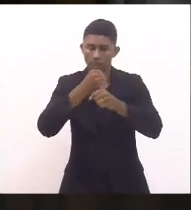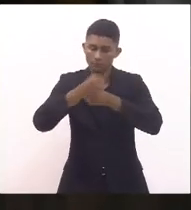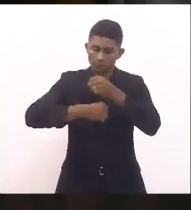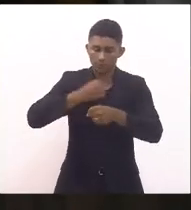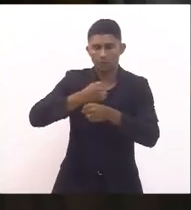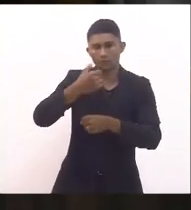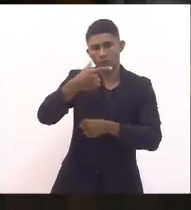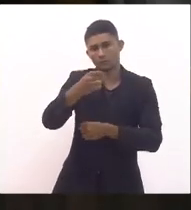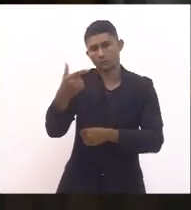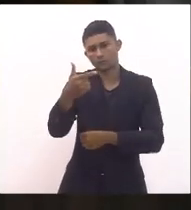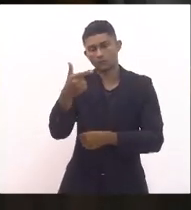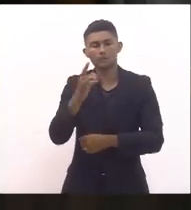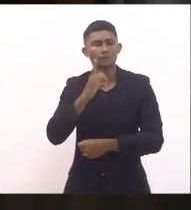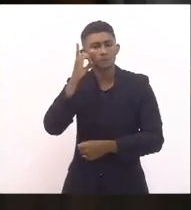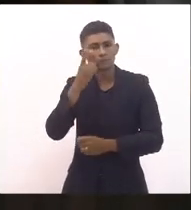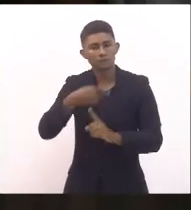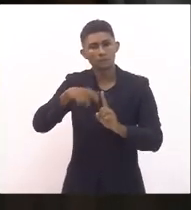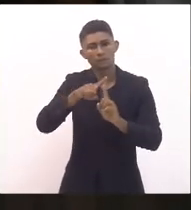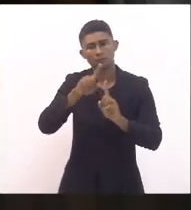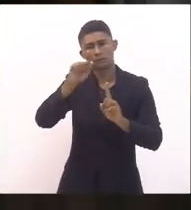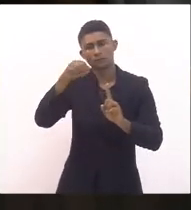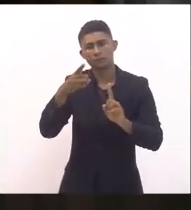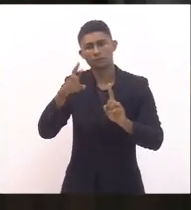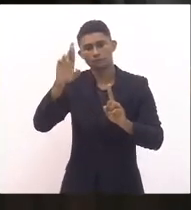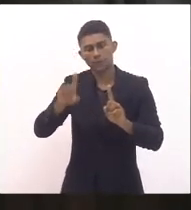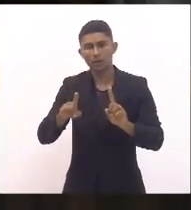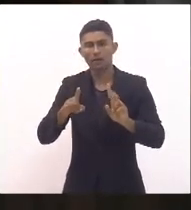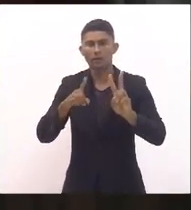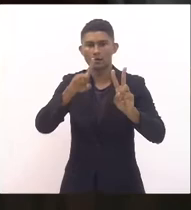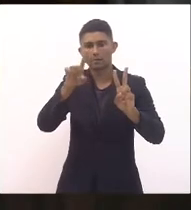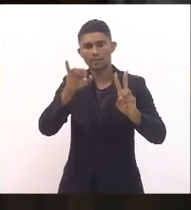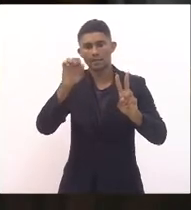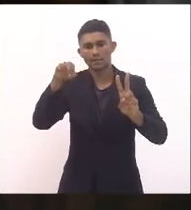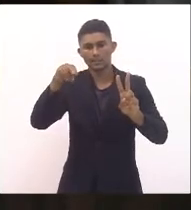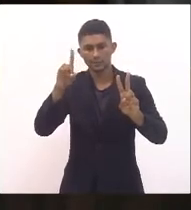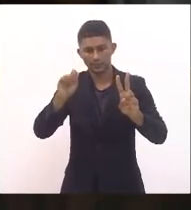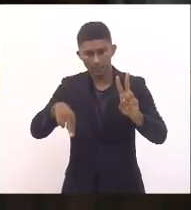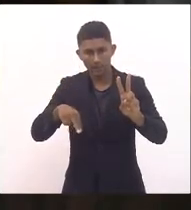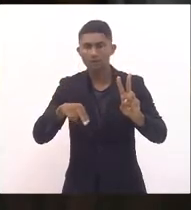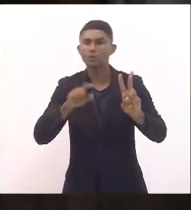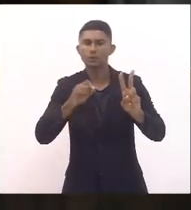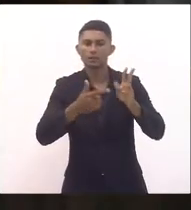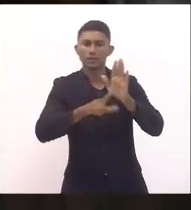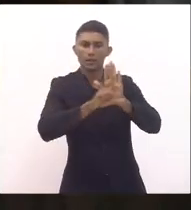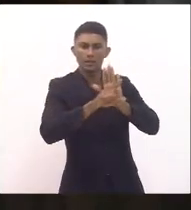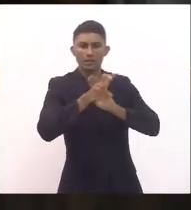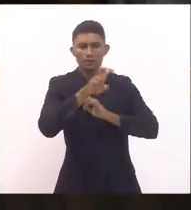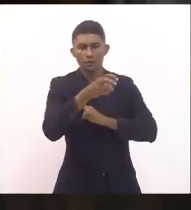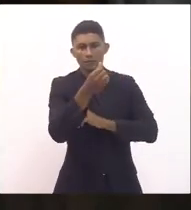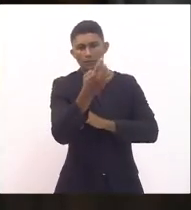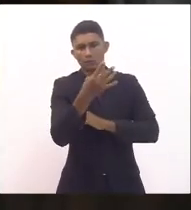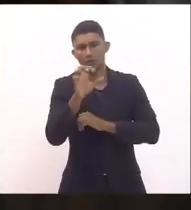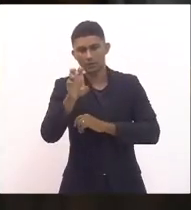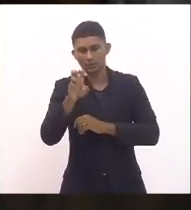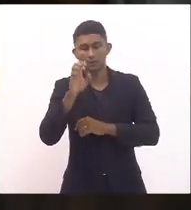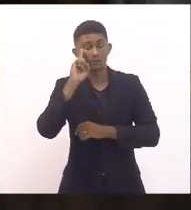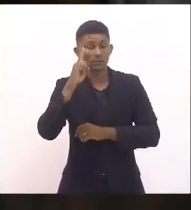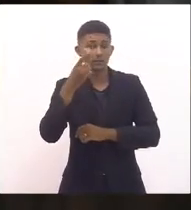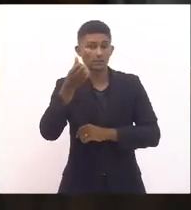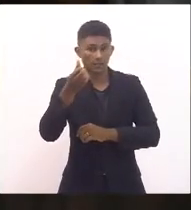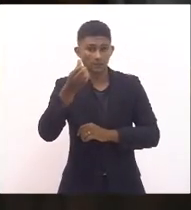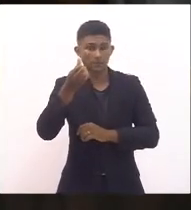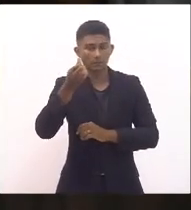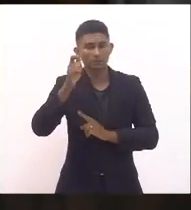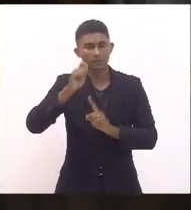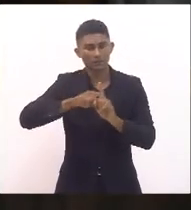5649/2022, de autoria dos deputados André Ciciliano e Zeidan, que altera a lei número 5.645, de 6 de janeiro